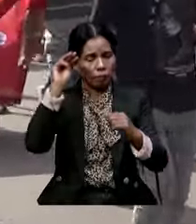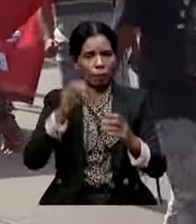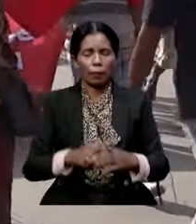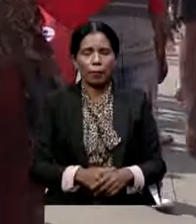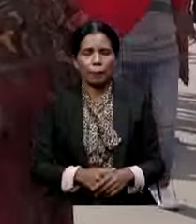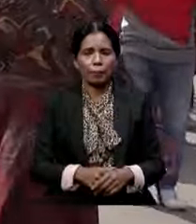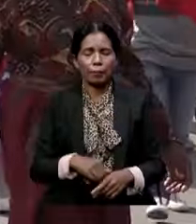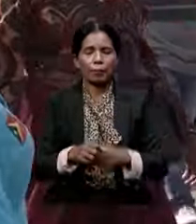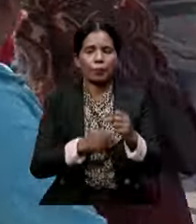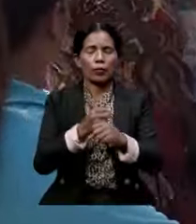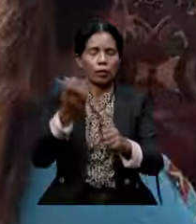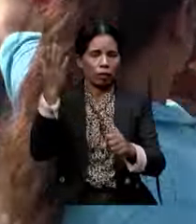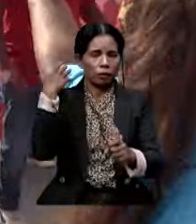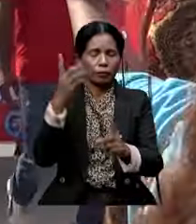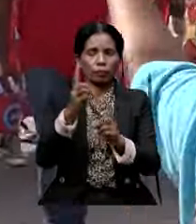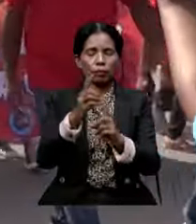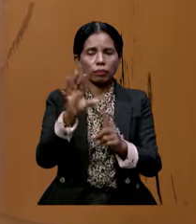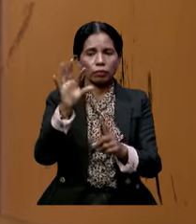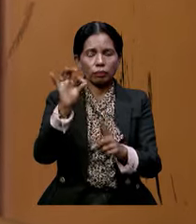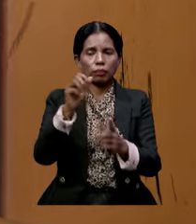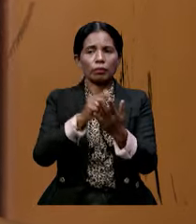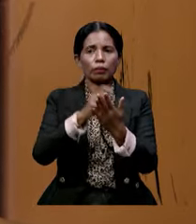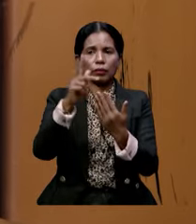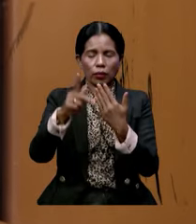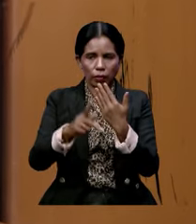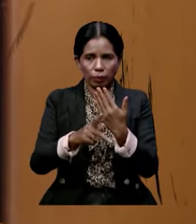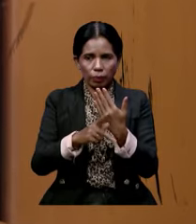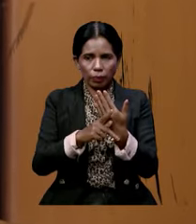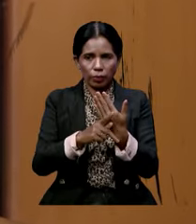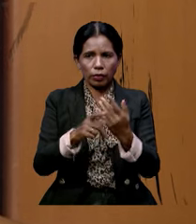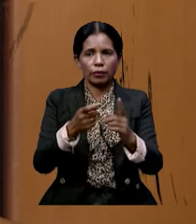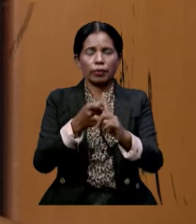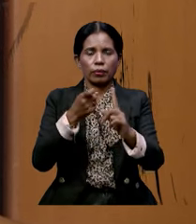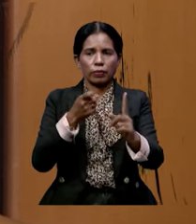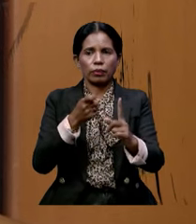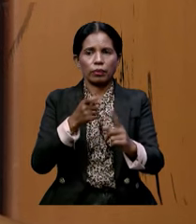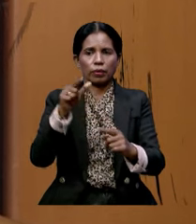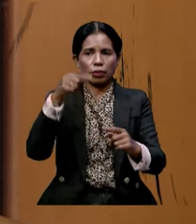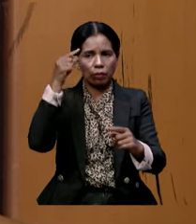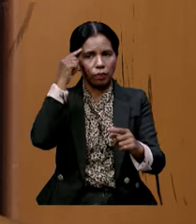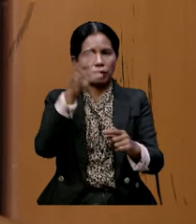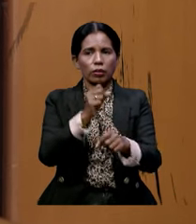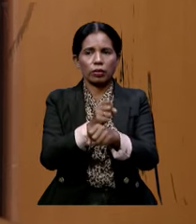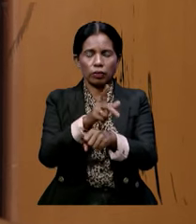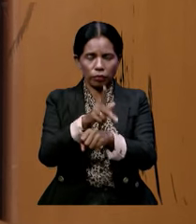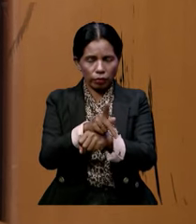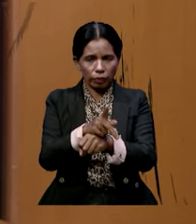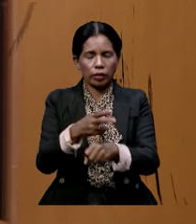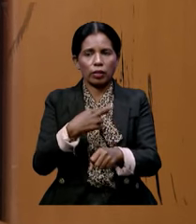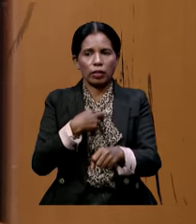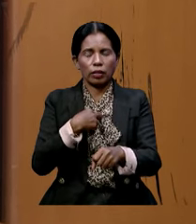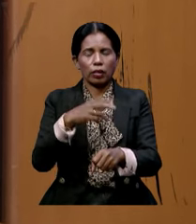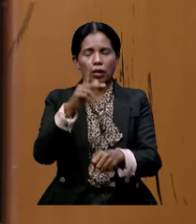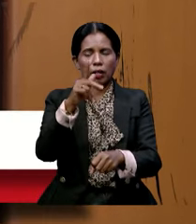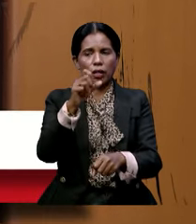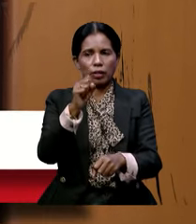Cotugliuba, dia 9 de abril, tripartida, composto se o governo CFOP, RASIC, CAESTEL